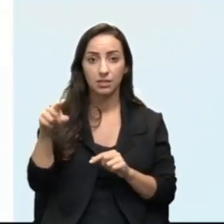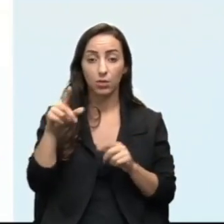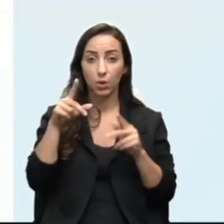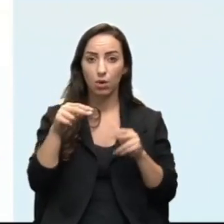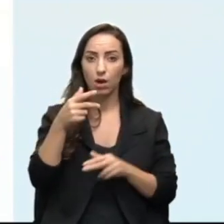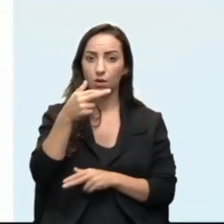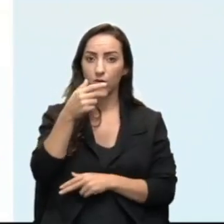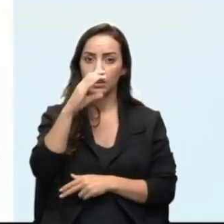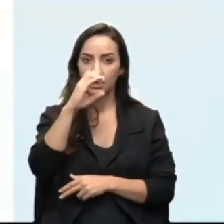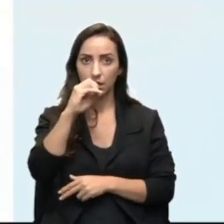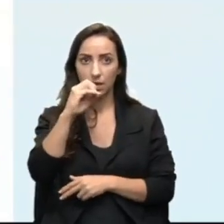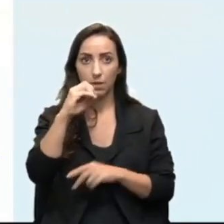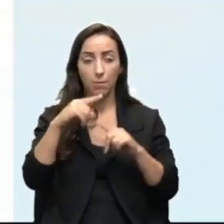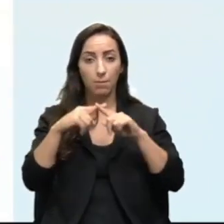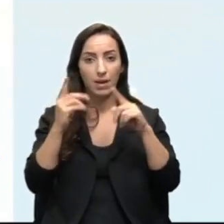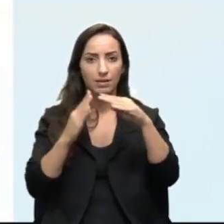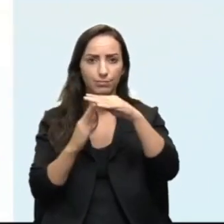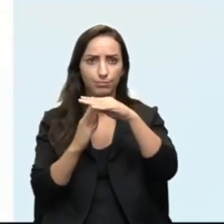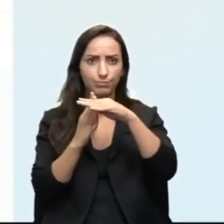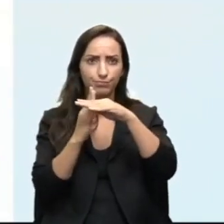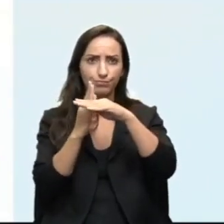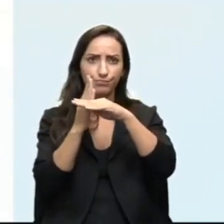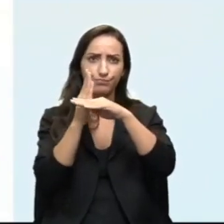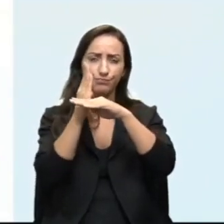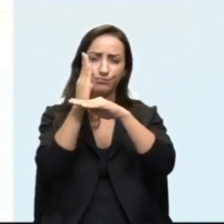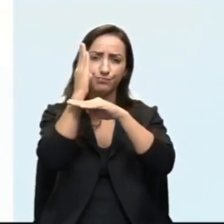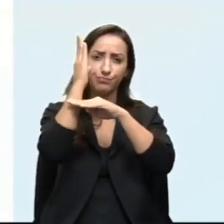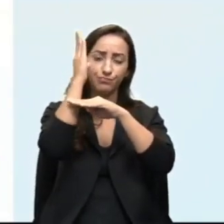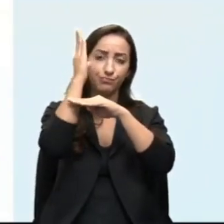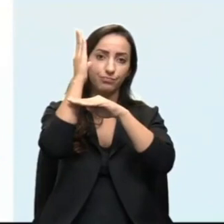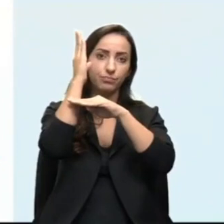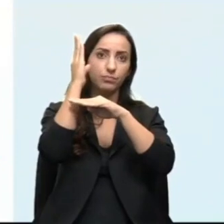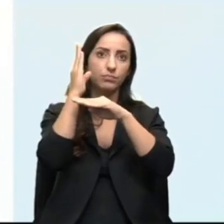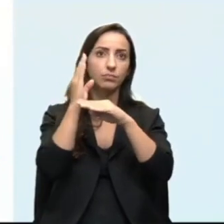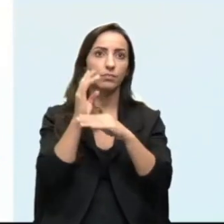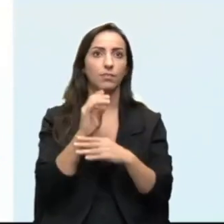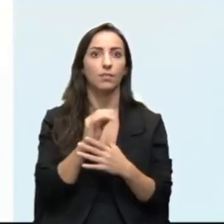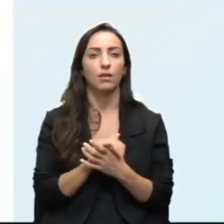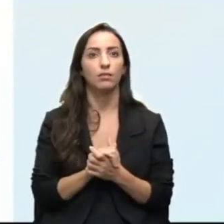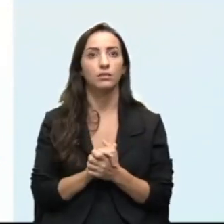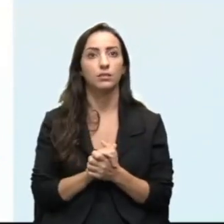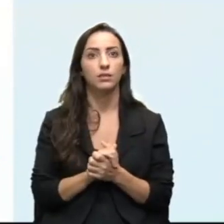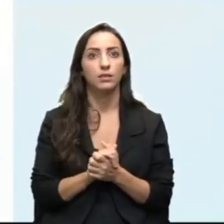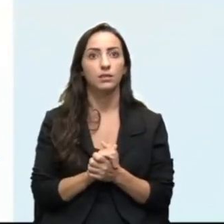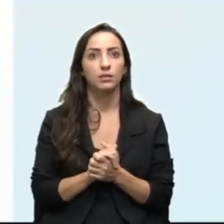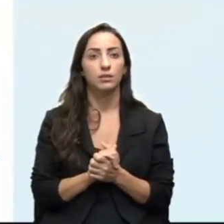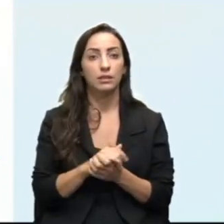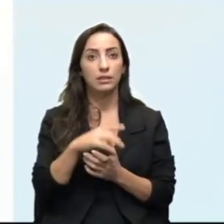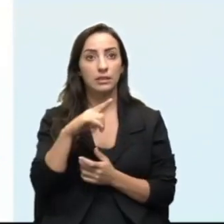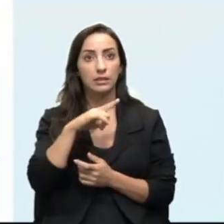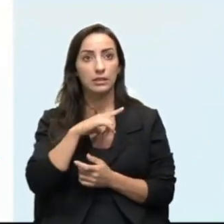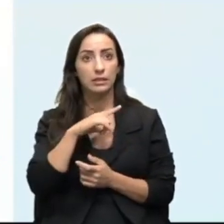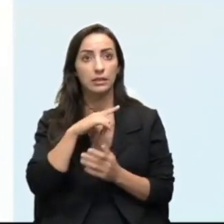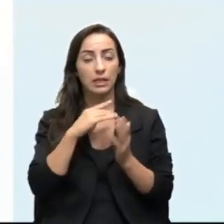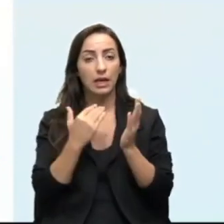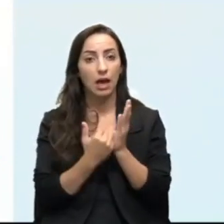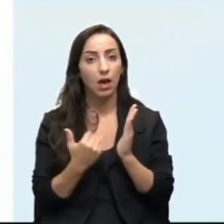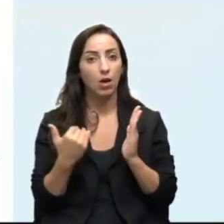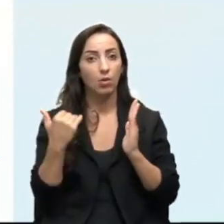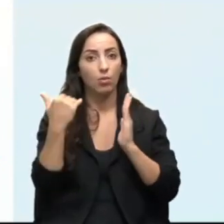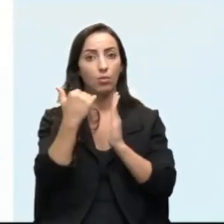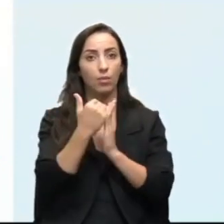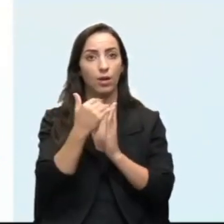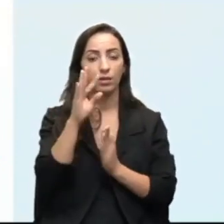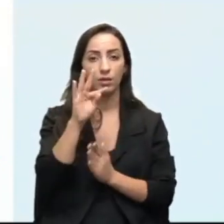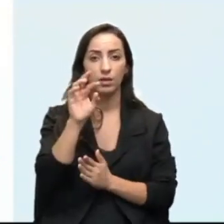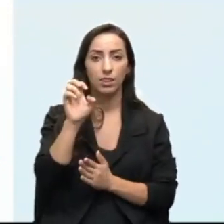linha. E a partir do momento que a gente se afasta da linha neutra, no caso para a face superior, nós temos o aumento da tensão